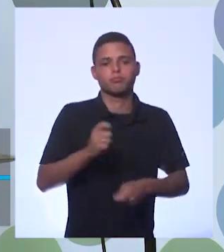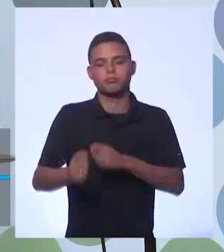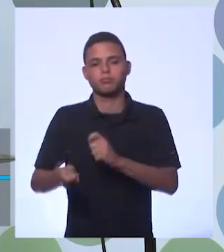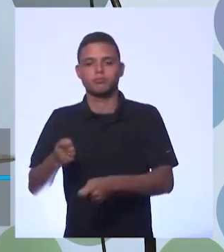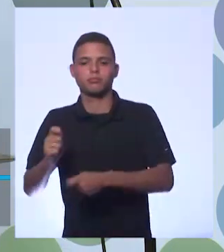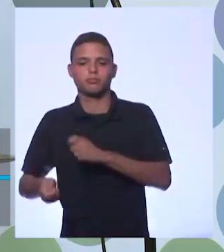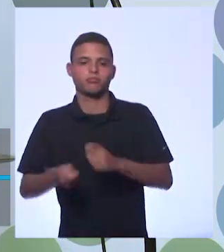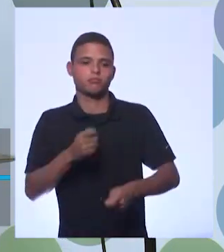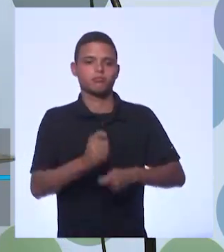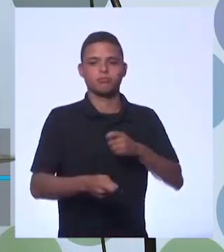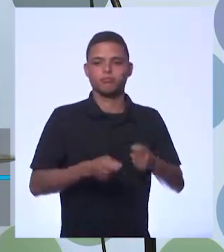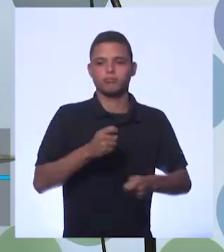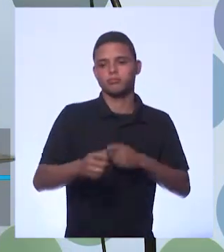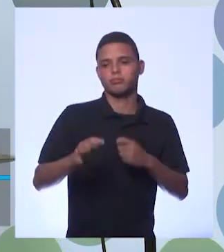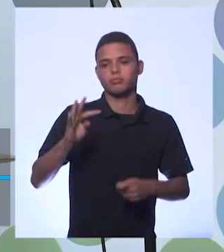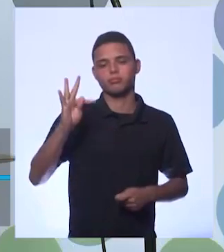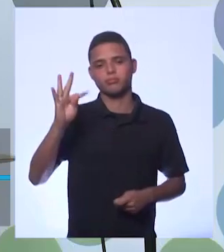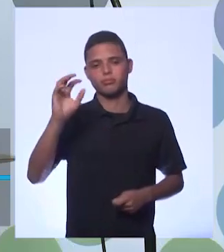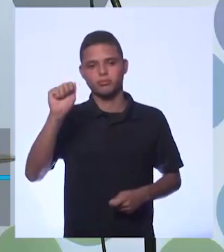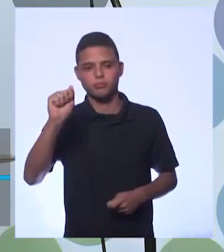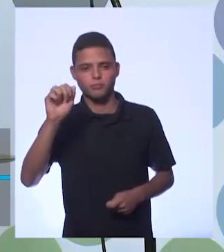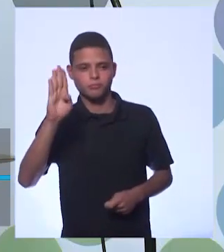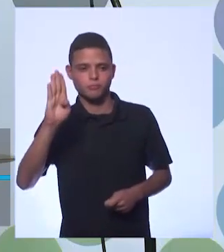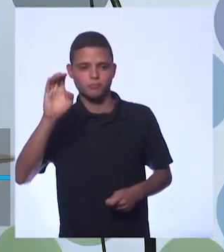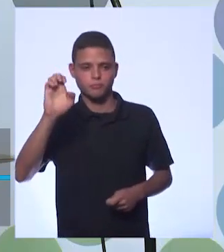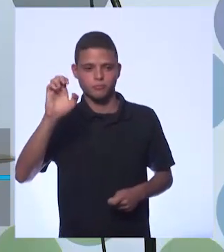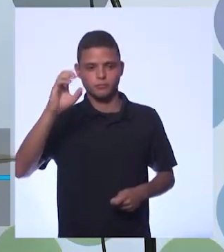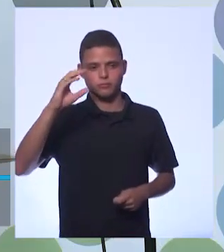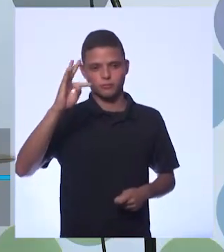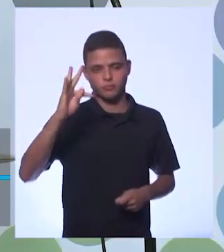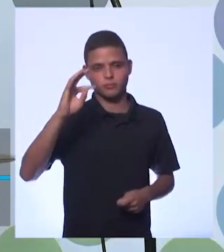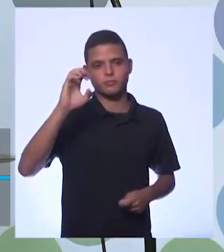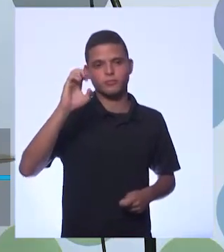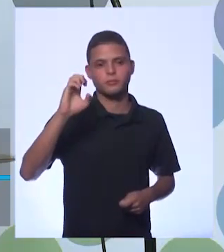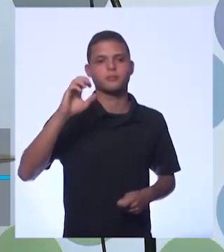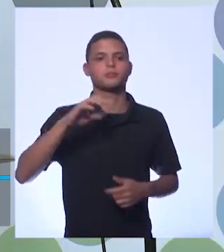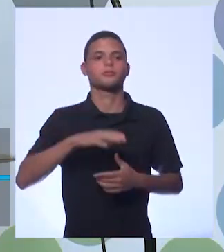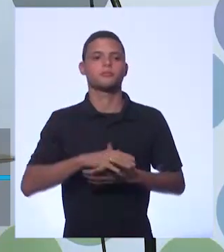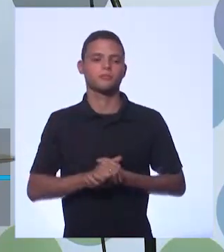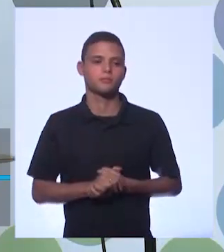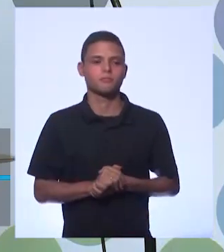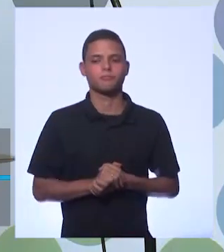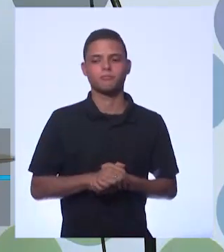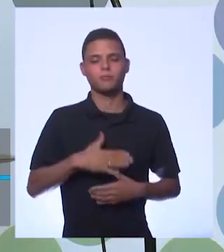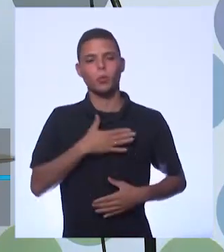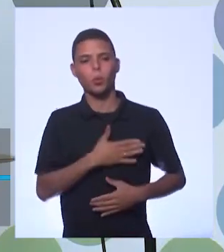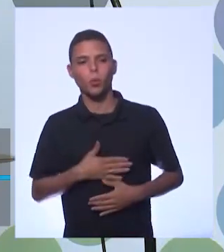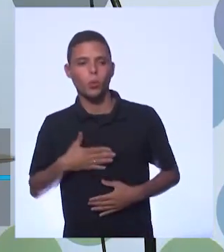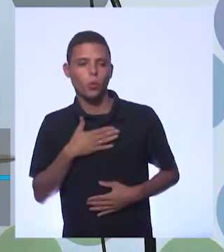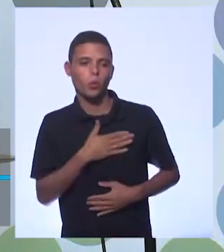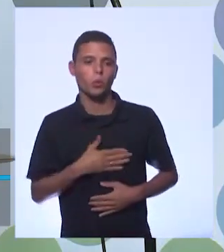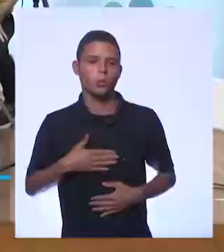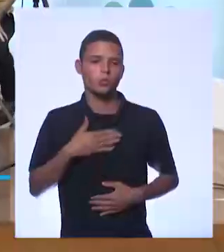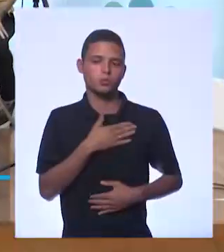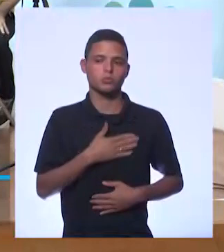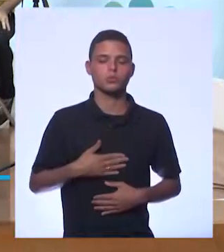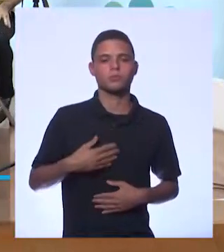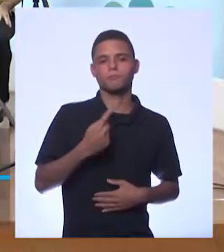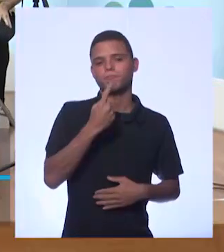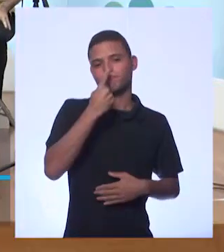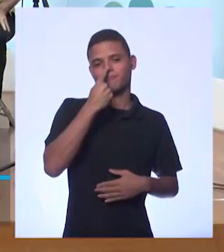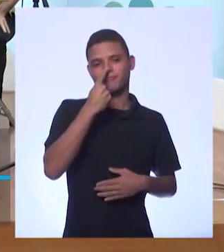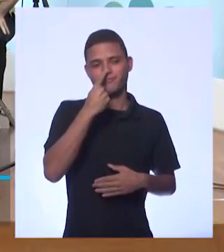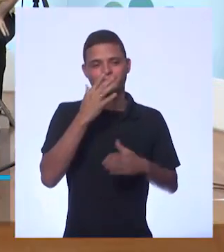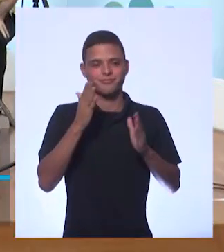cara que, eu falei que ele é um cara, ele é um senhor, né, um autor, mas eu gosto tanto dele que eu até criei essa intimidade com o